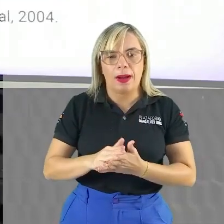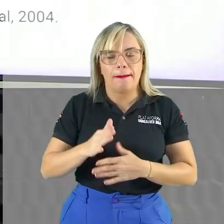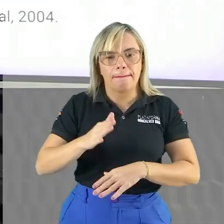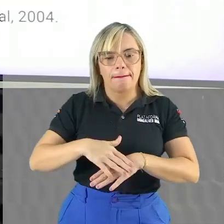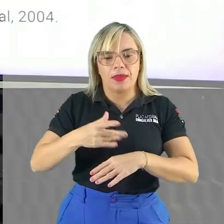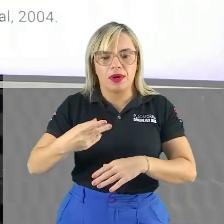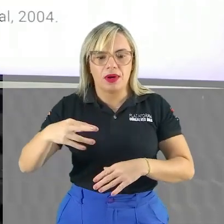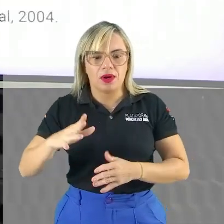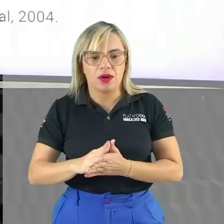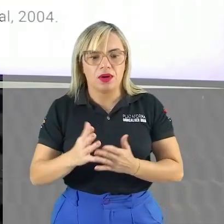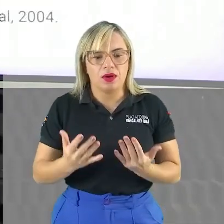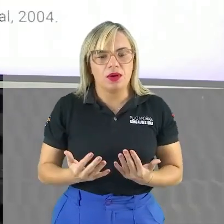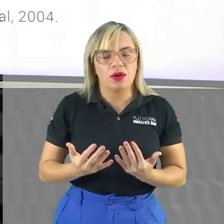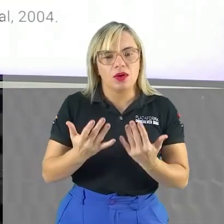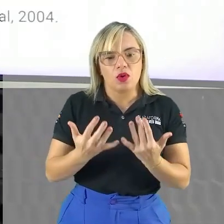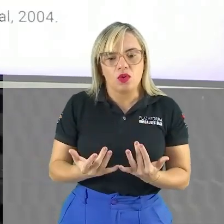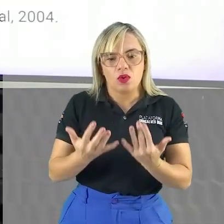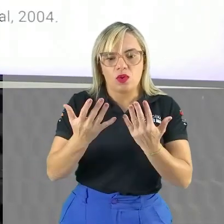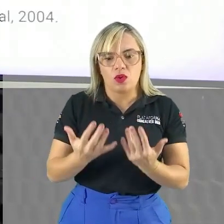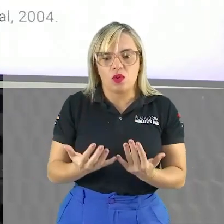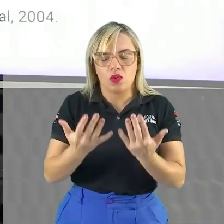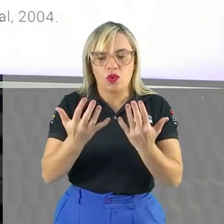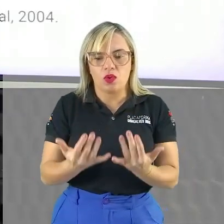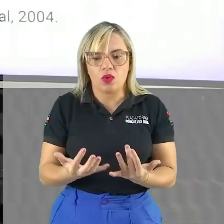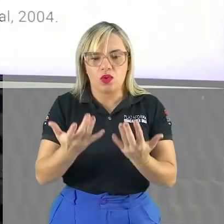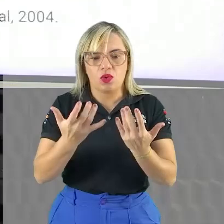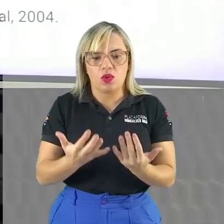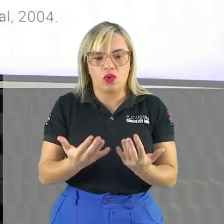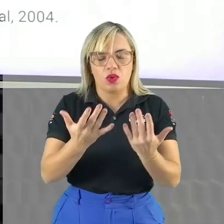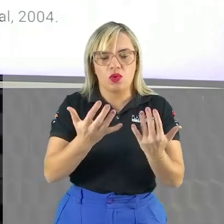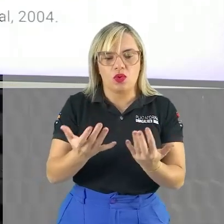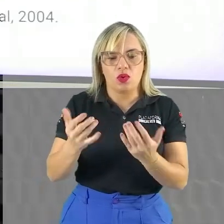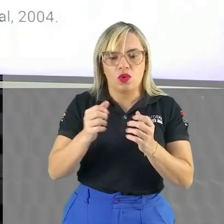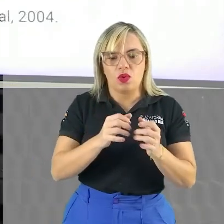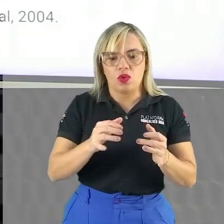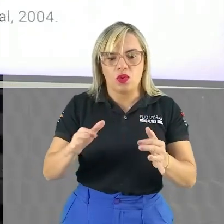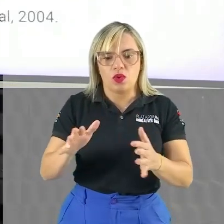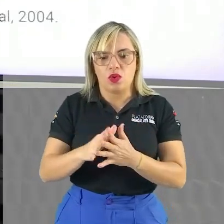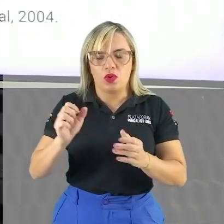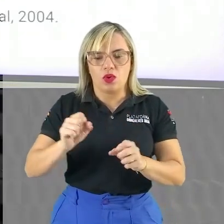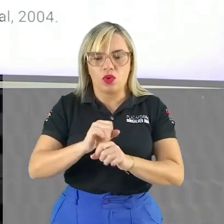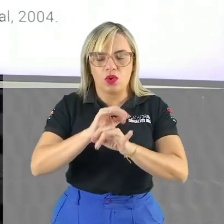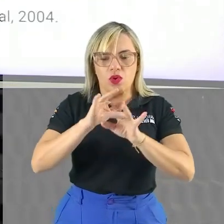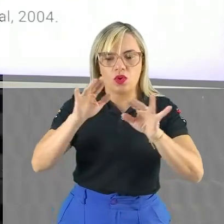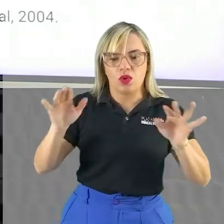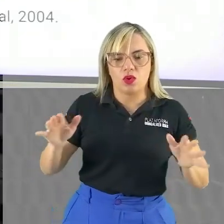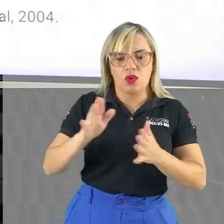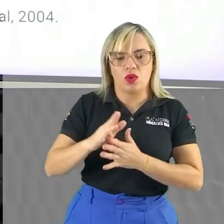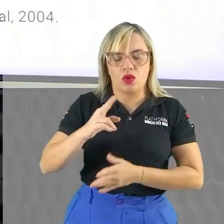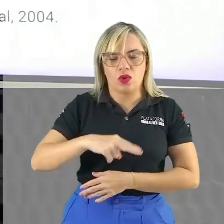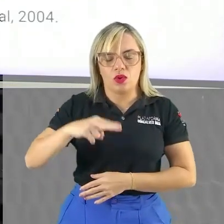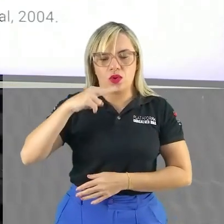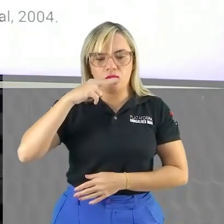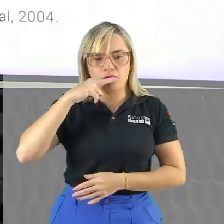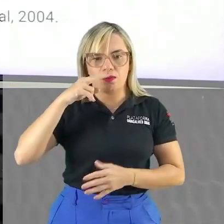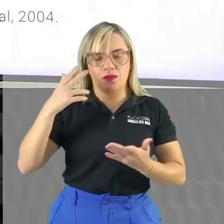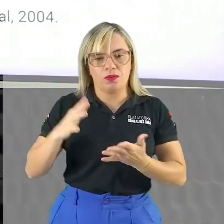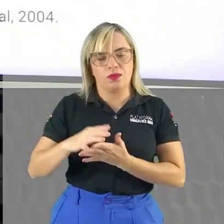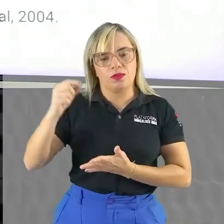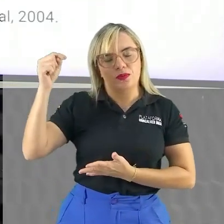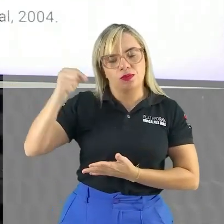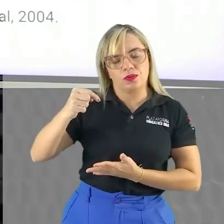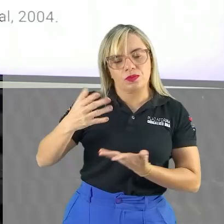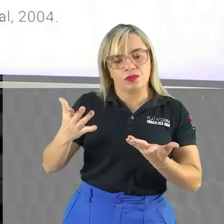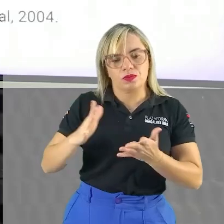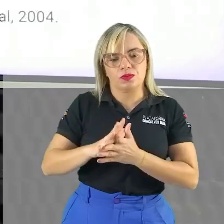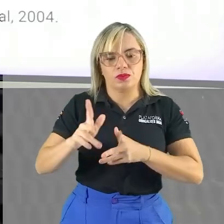O fogo é que foram se abrindo no mato virgem os claros por onde se estendeu o canavial